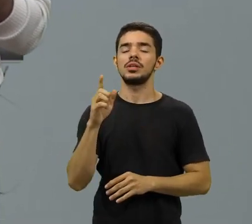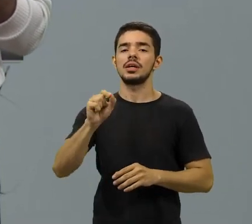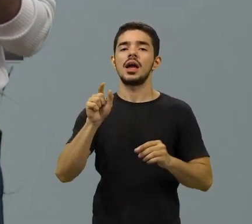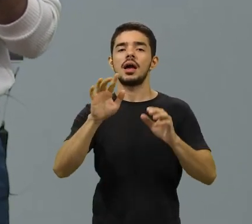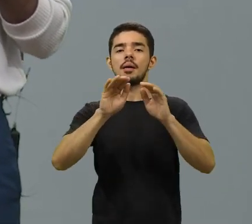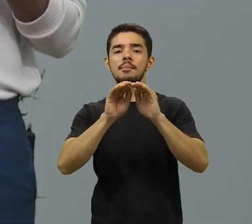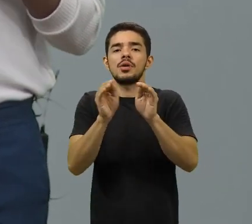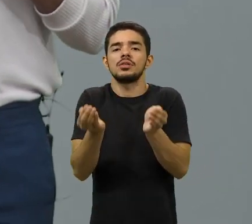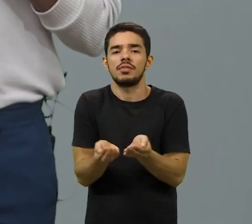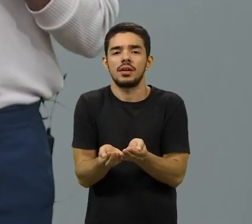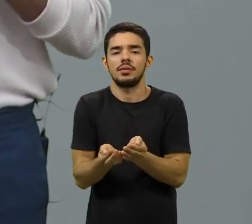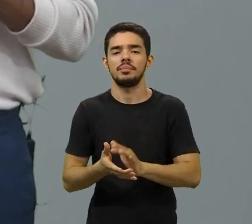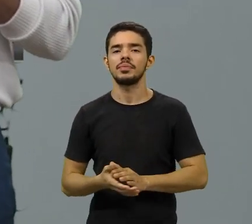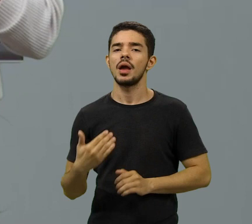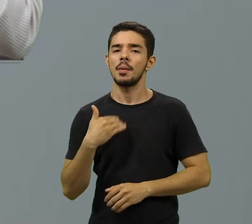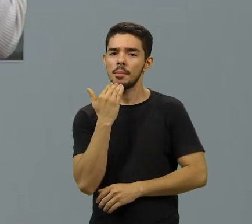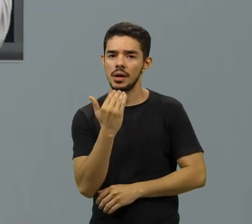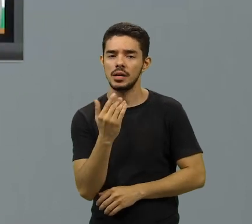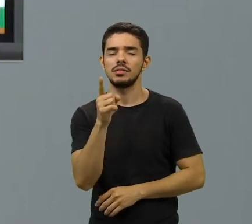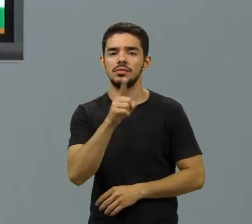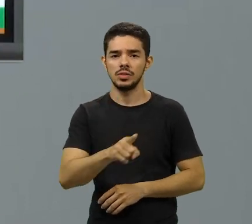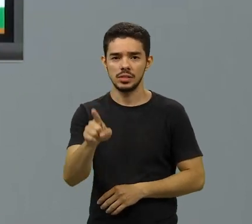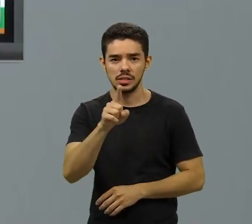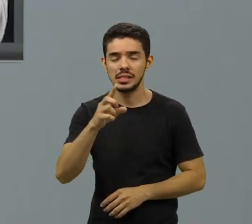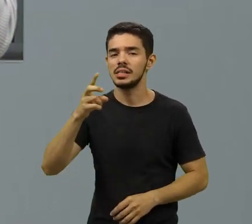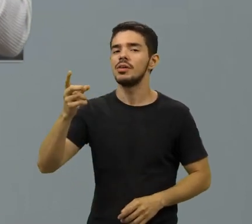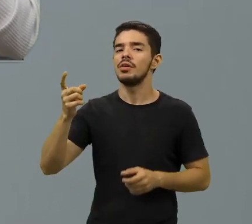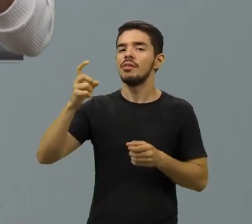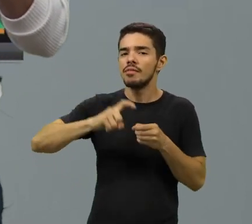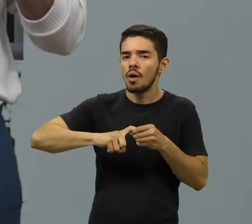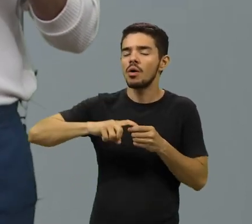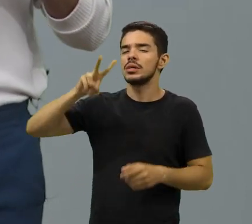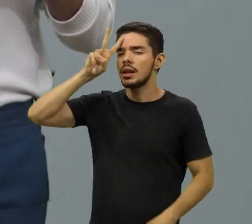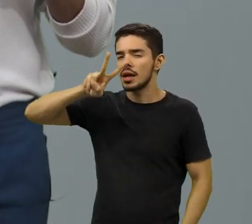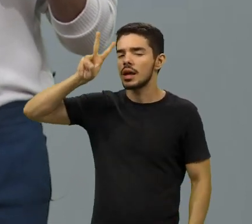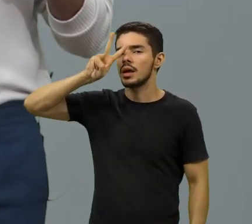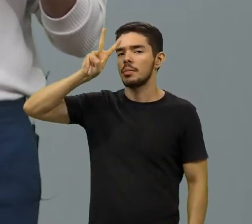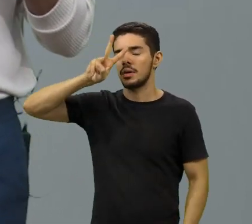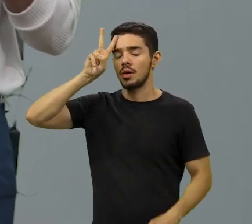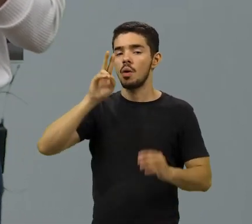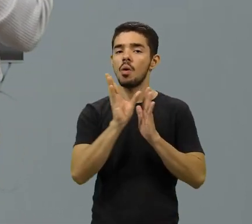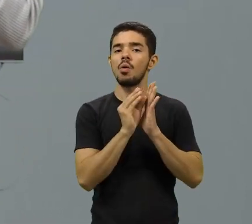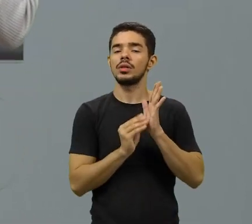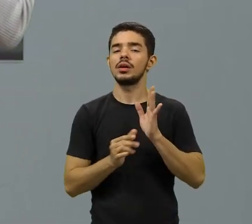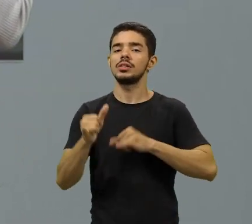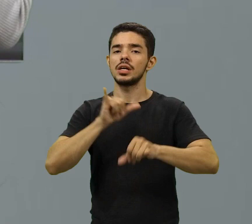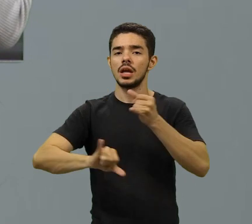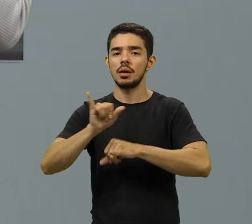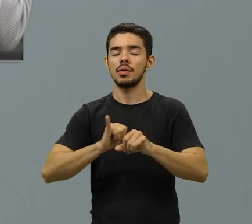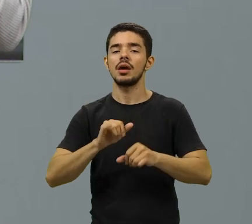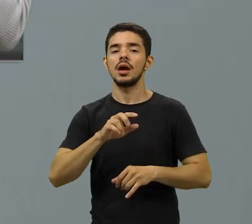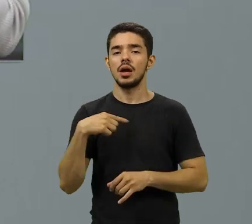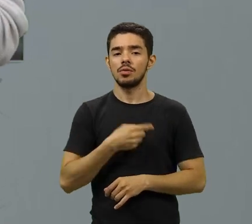a biosfera. Então, eu peço que você, nesse momento, dê uma relembrada nos conteúdos de química, porque nós vamos